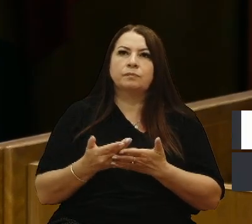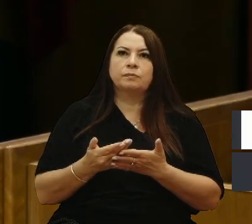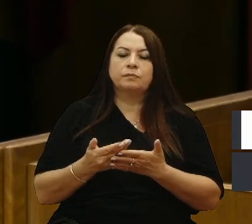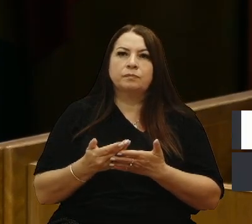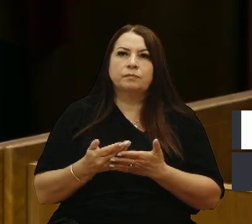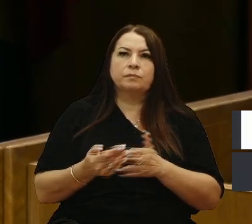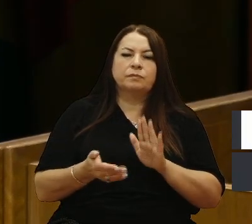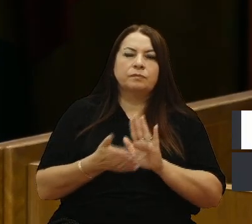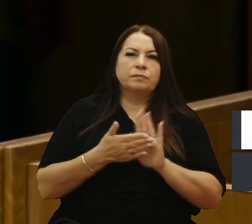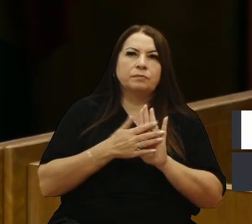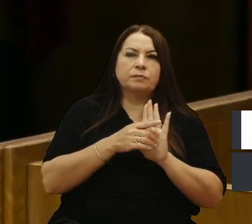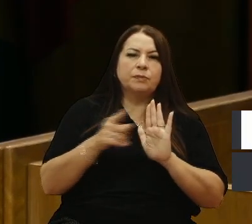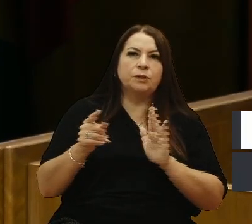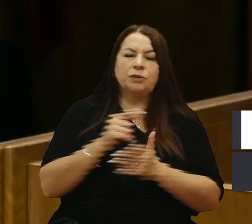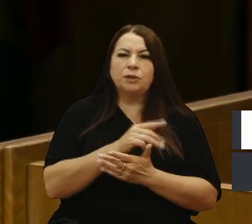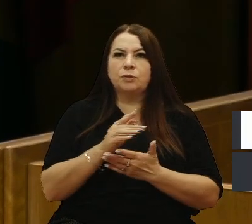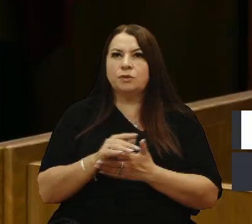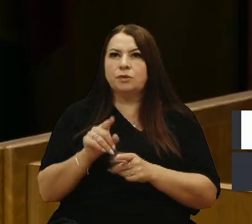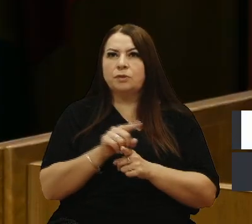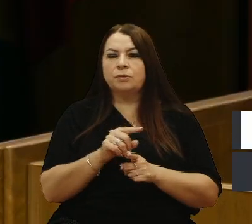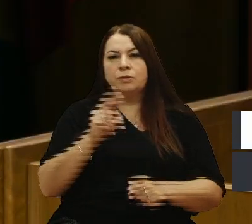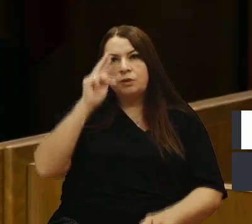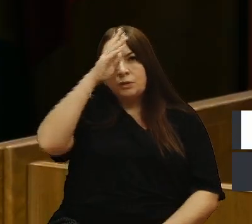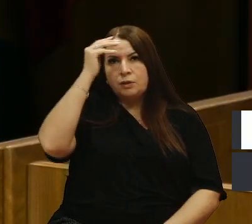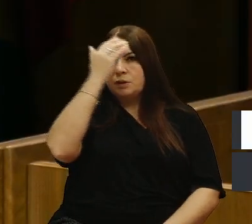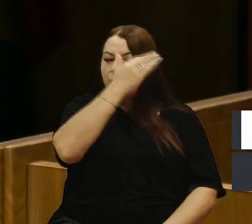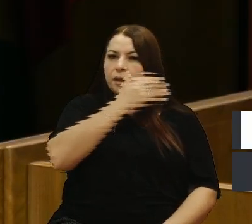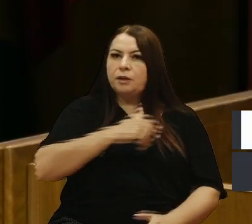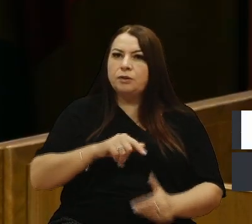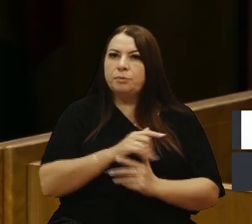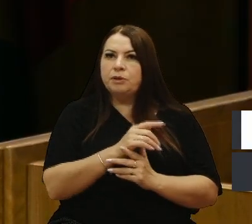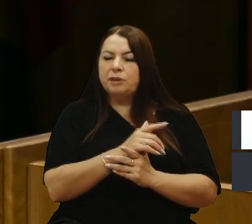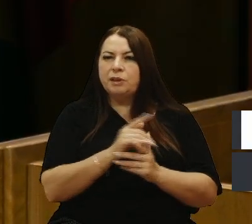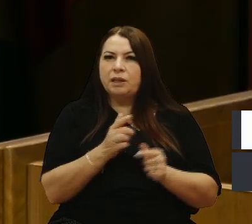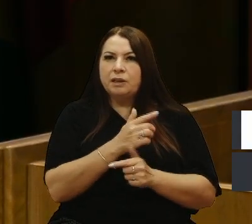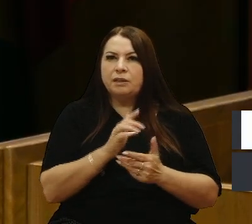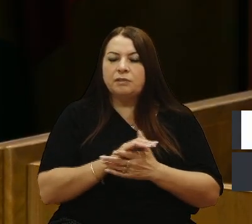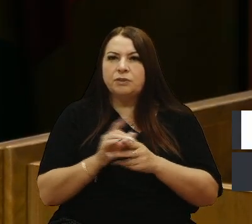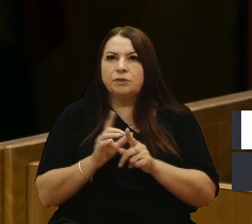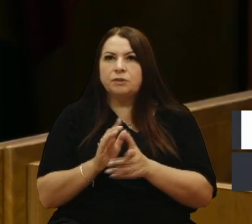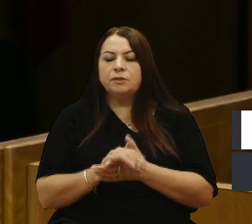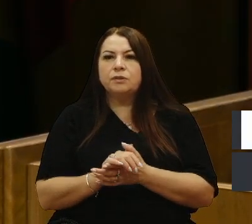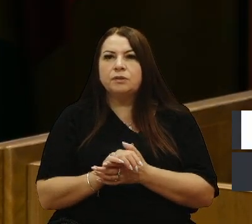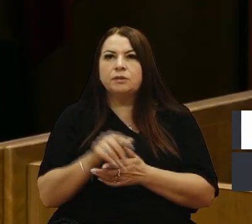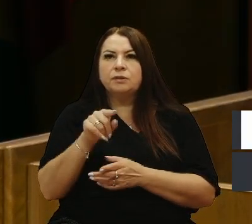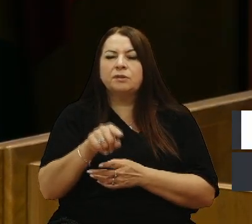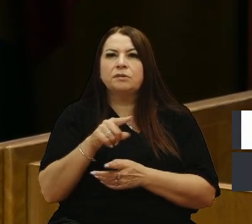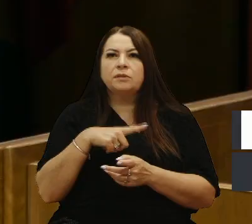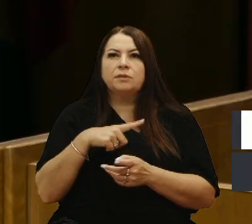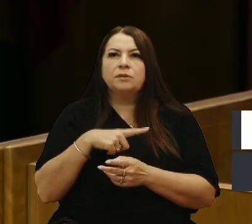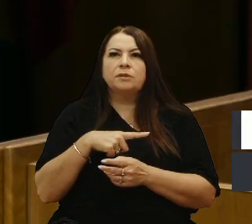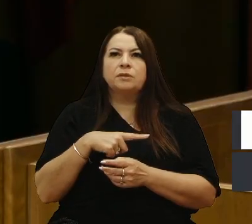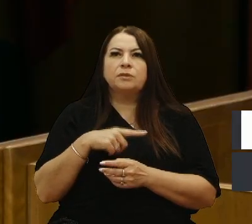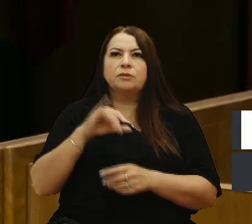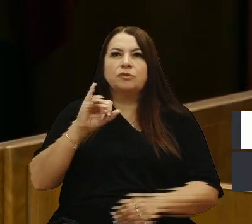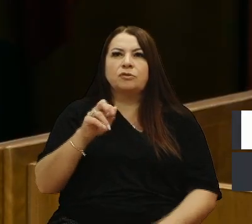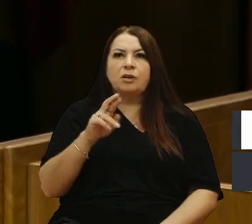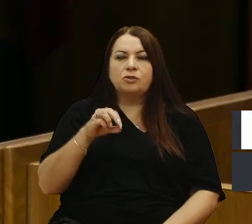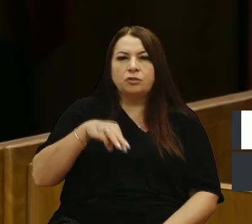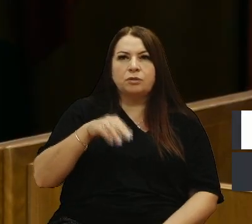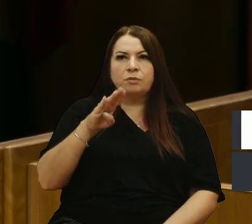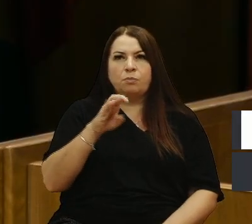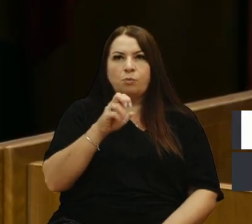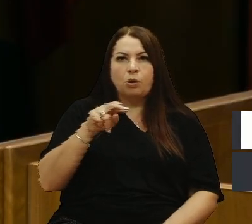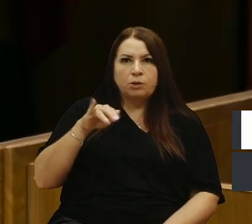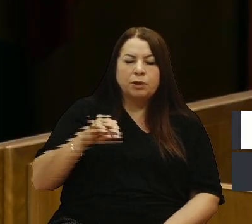uma pauta ali que a gente defende e o prefeito deixou na mão dele, que era a reforma do batistério lá no Jardim Botânico, e a